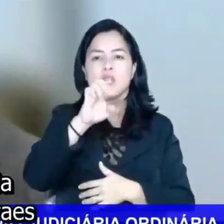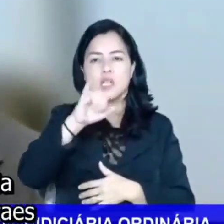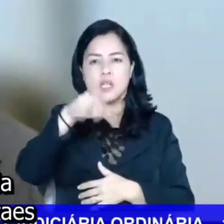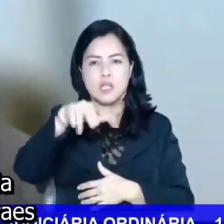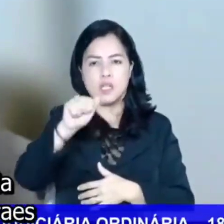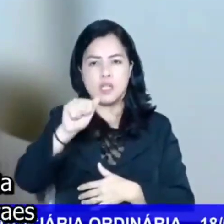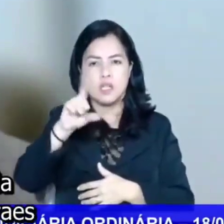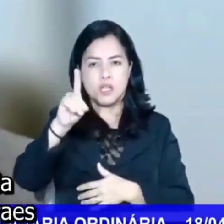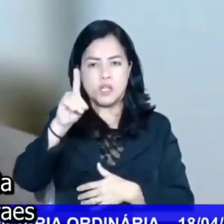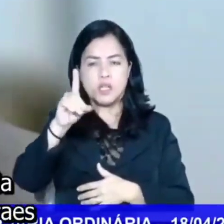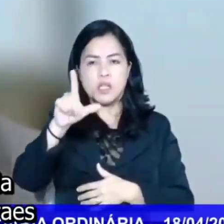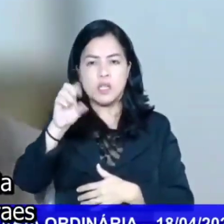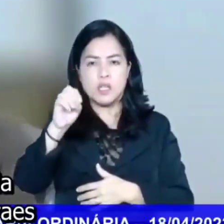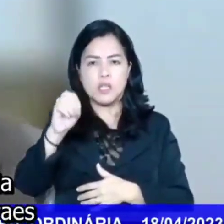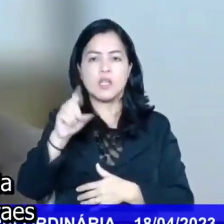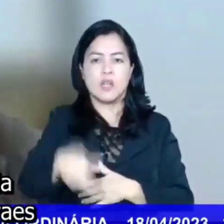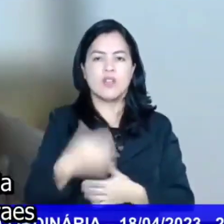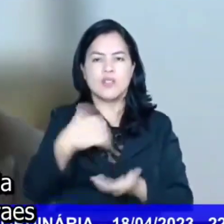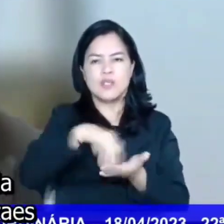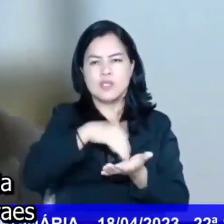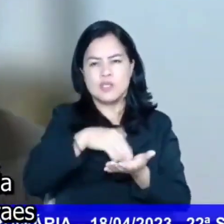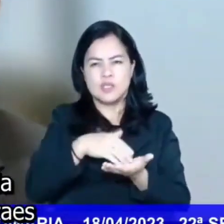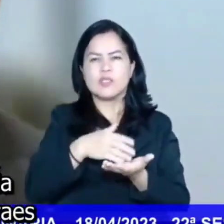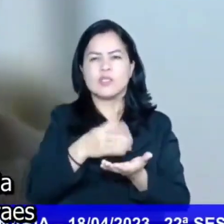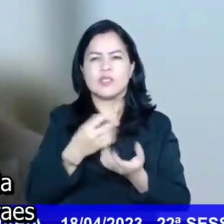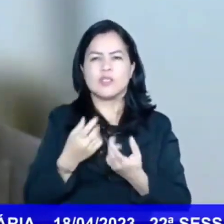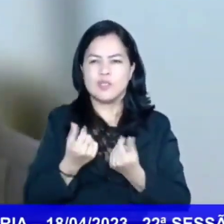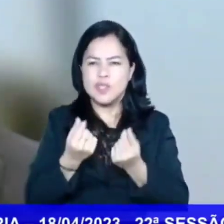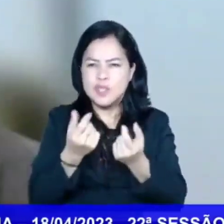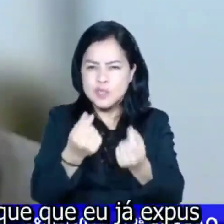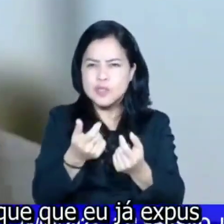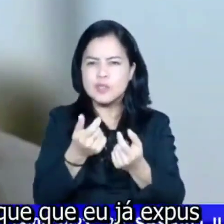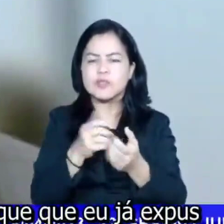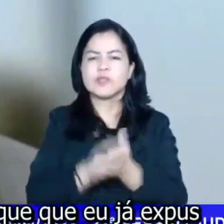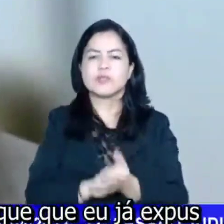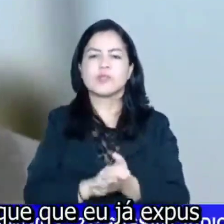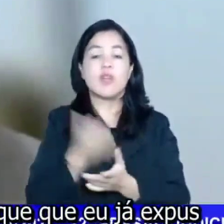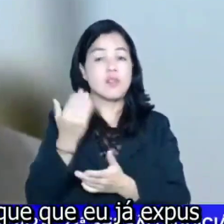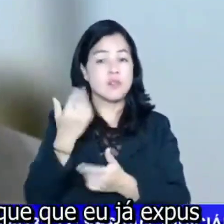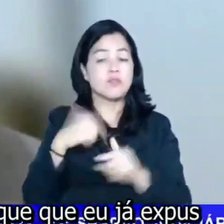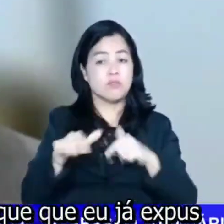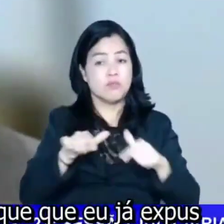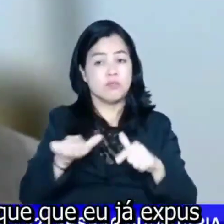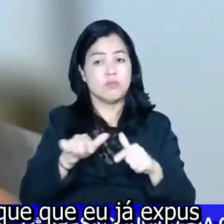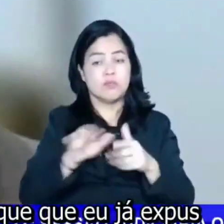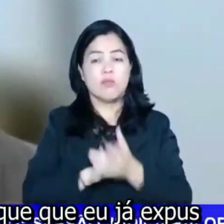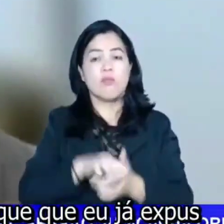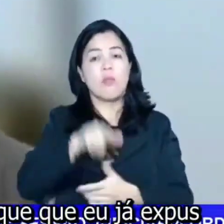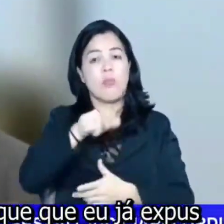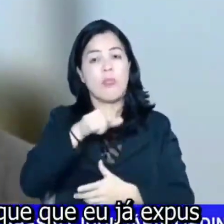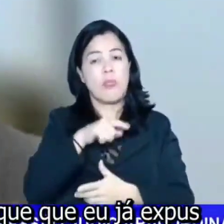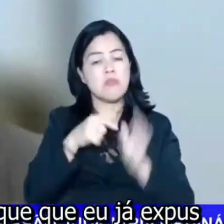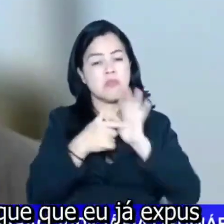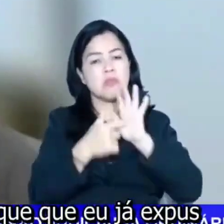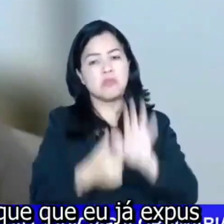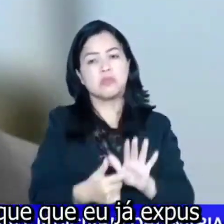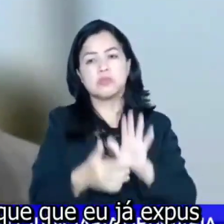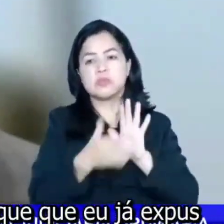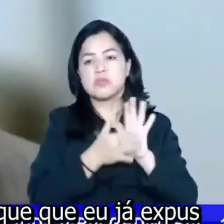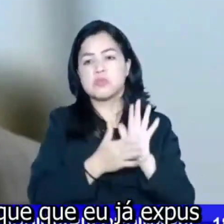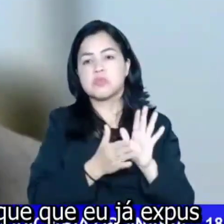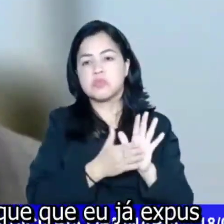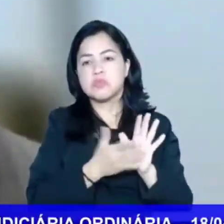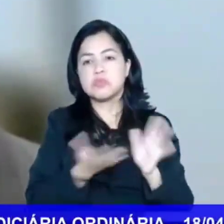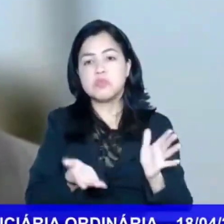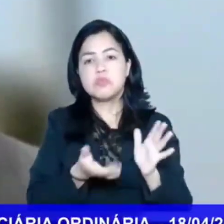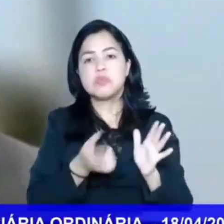da agremiação, o senhor Reinaldo Nunes de Moraes. De modo que restou demonstrado, além de tudo isso